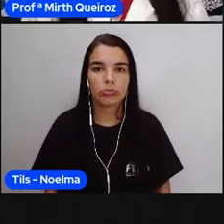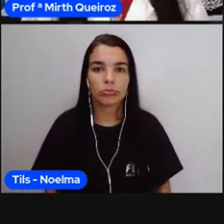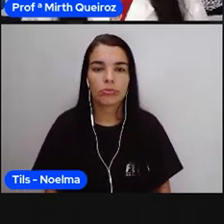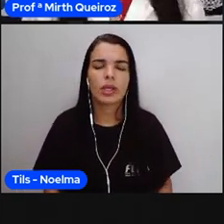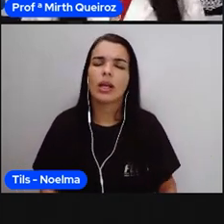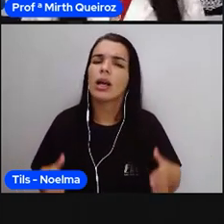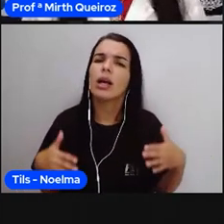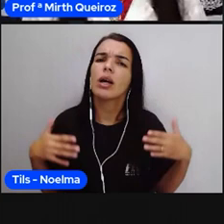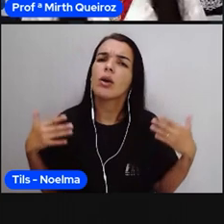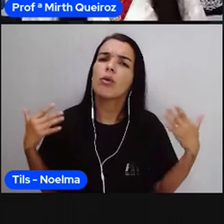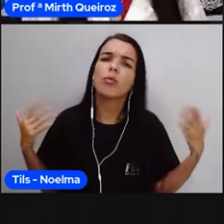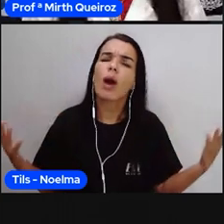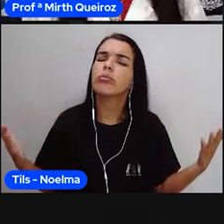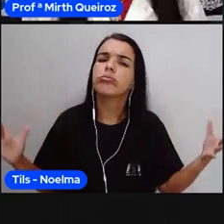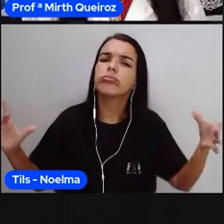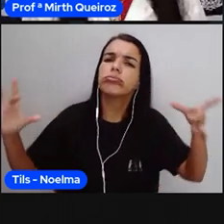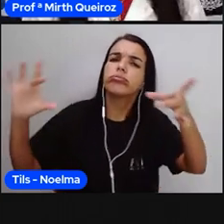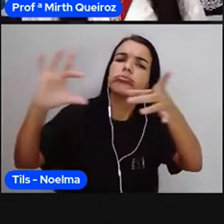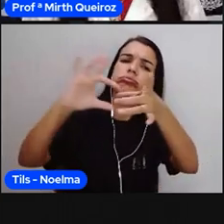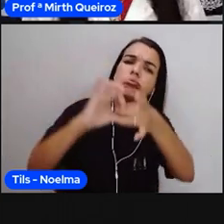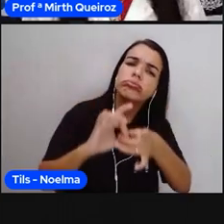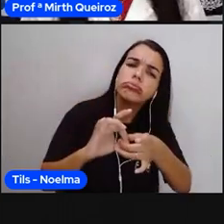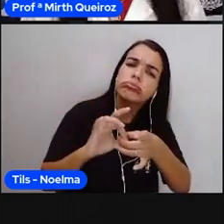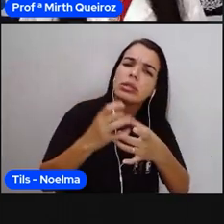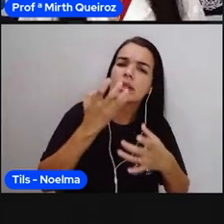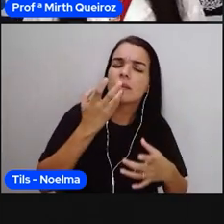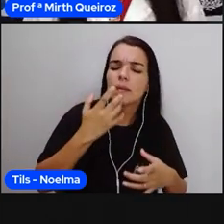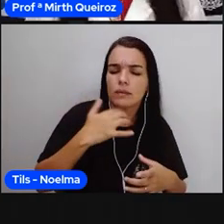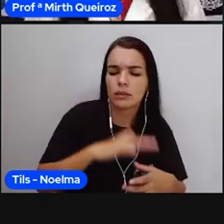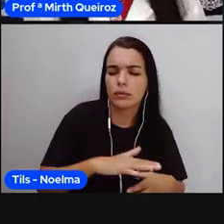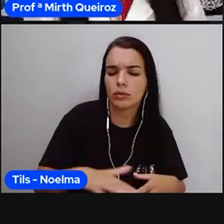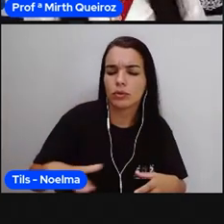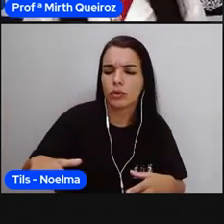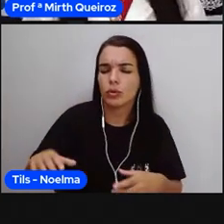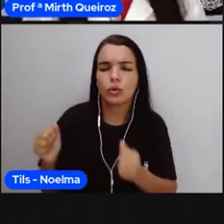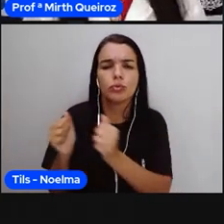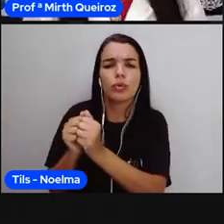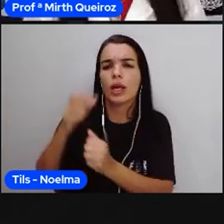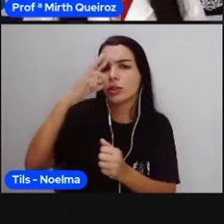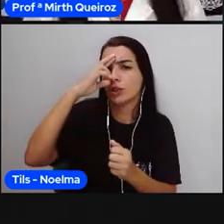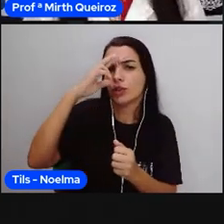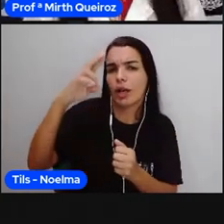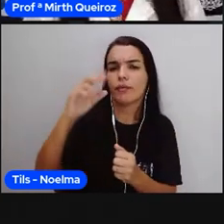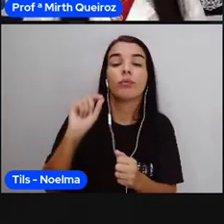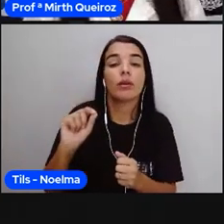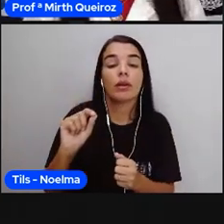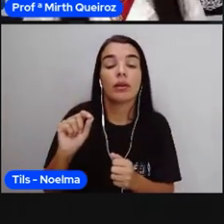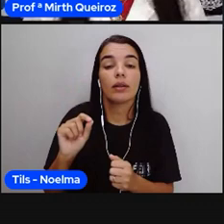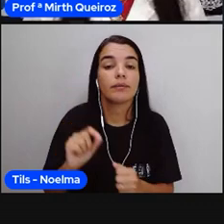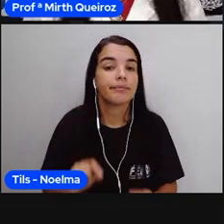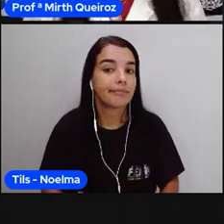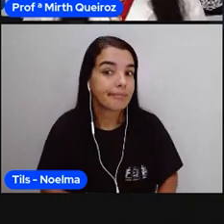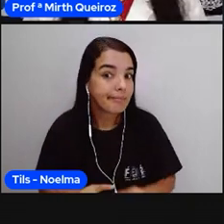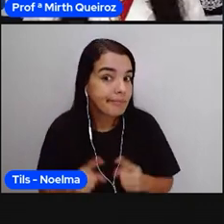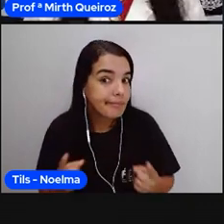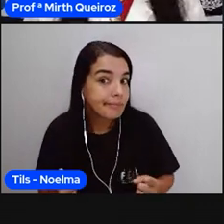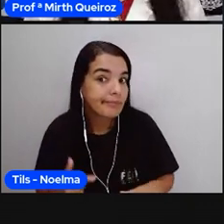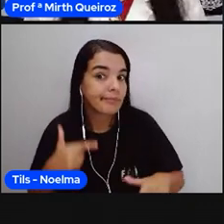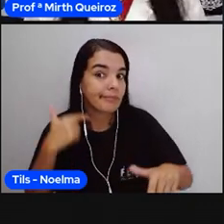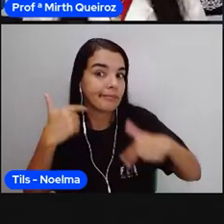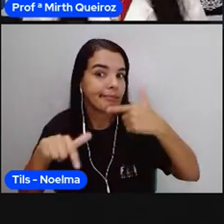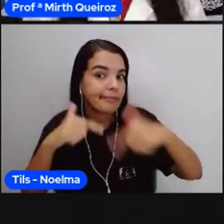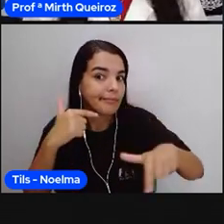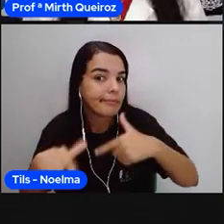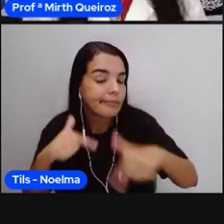E qual a relação das crianças escravas com seus senhores? As crianças, elas começavam a trabalhar muito cedo,